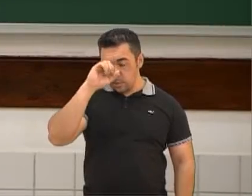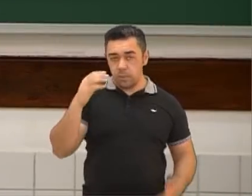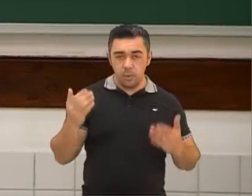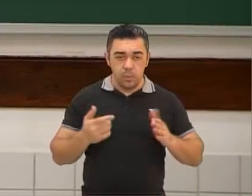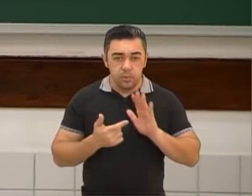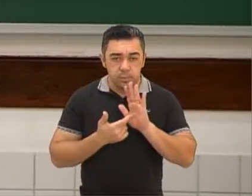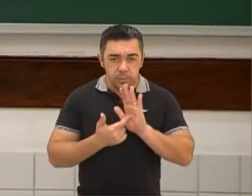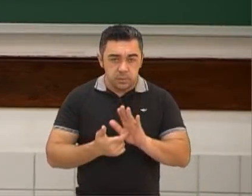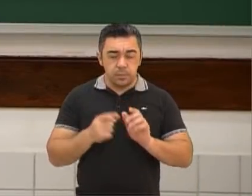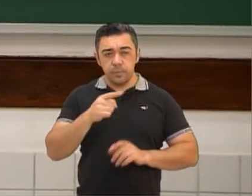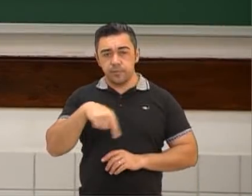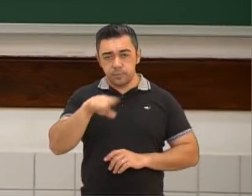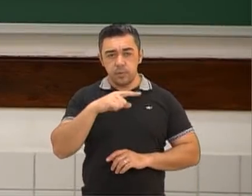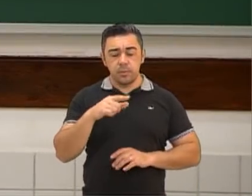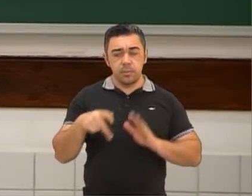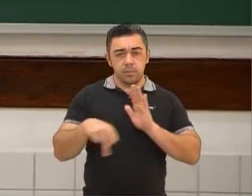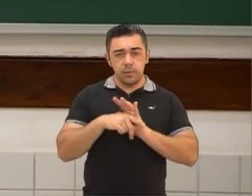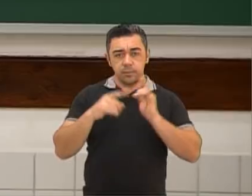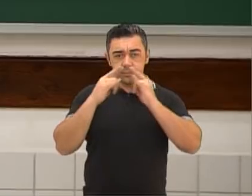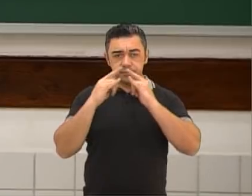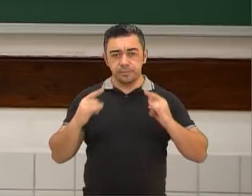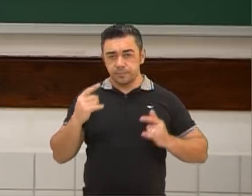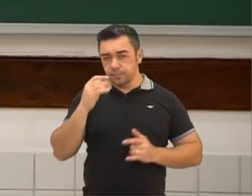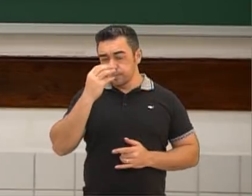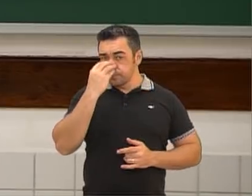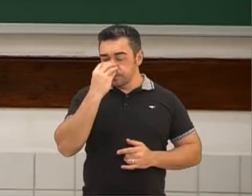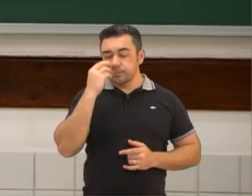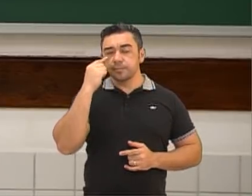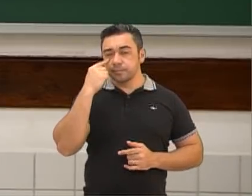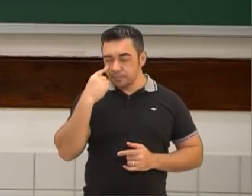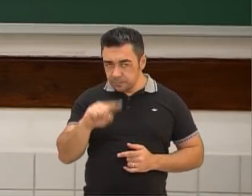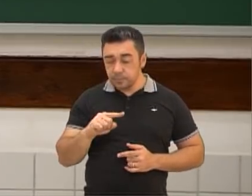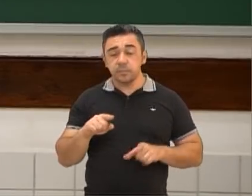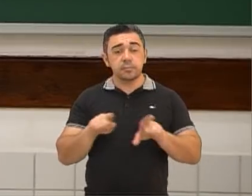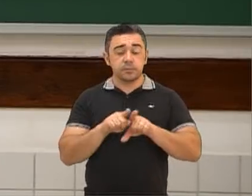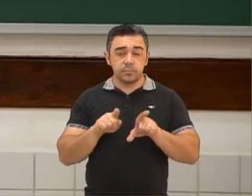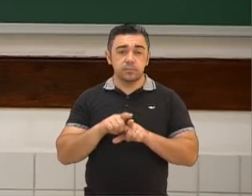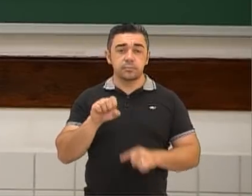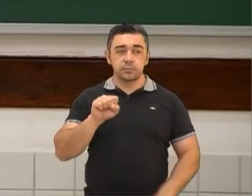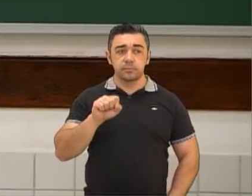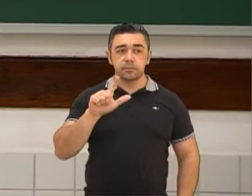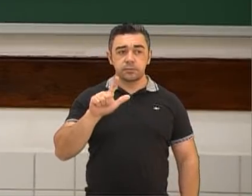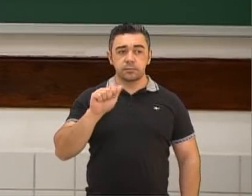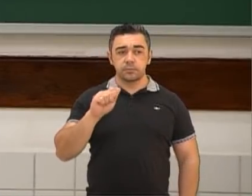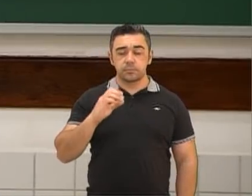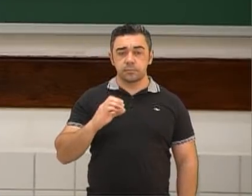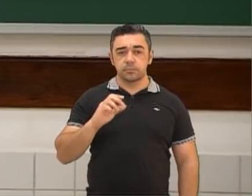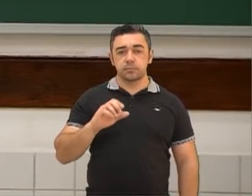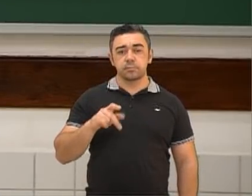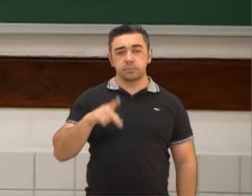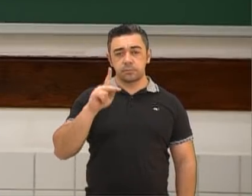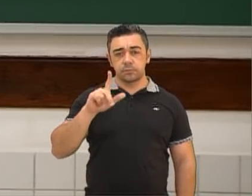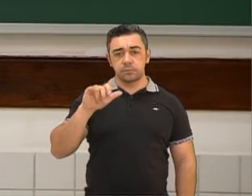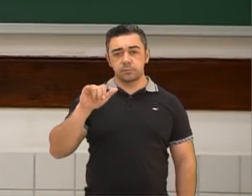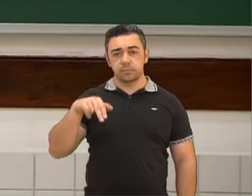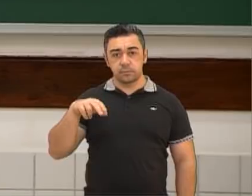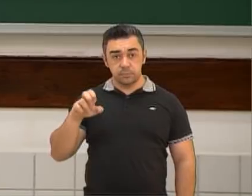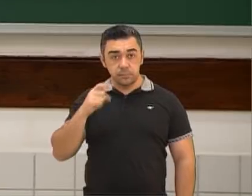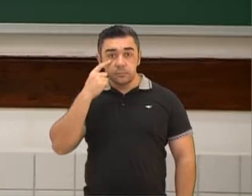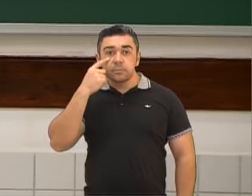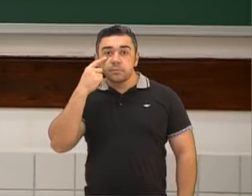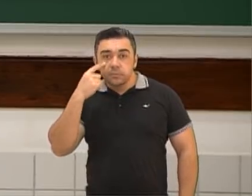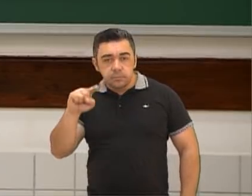hoje porque é algo que a gente vê bastante, principalmente nos parques, né, nos finais de semana, aquele pessoal